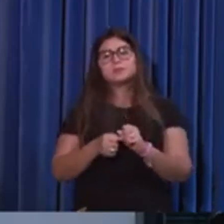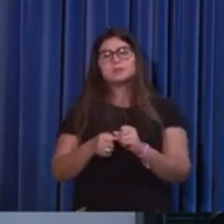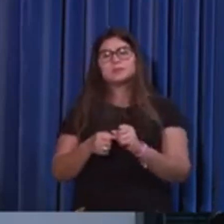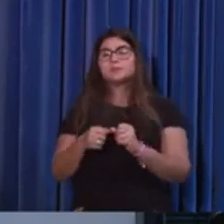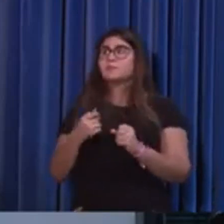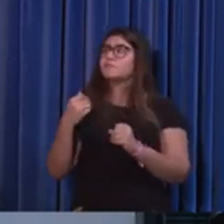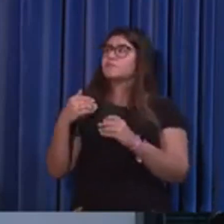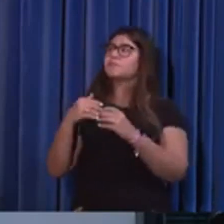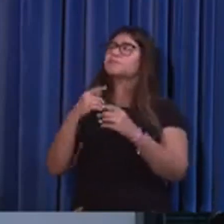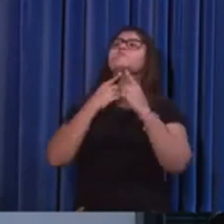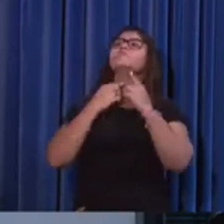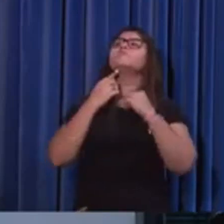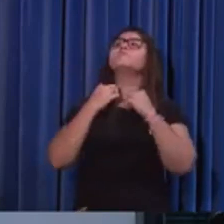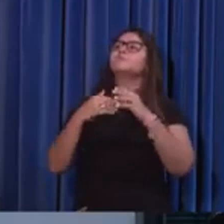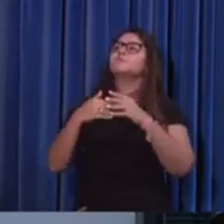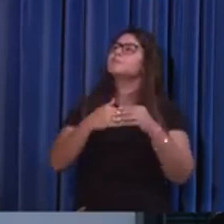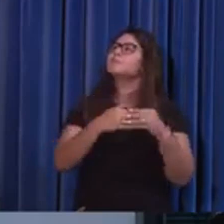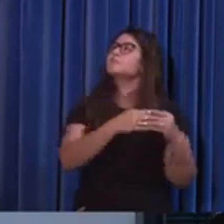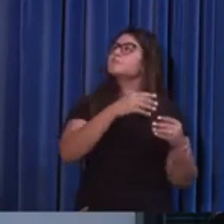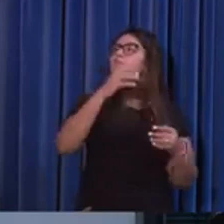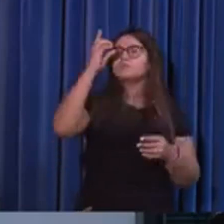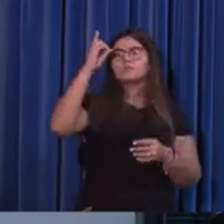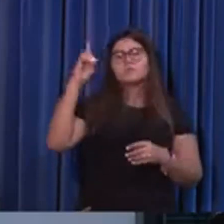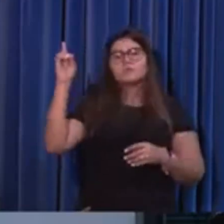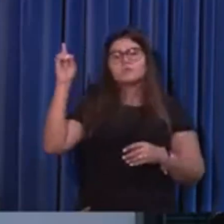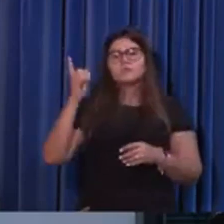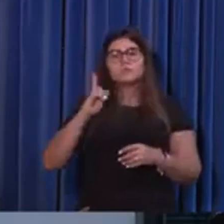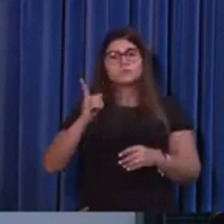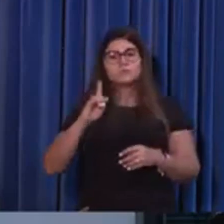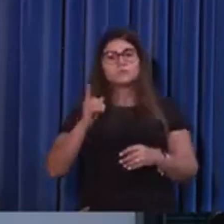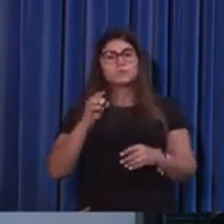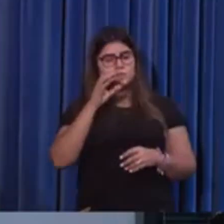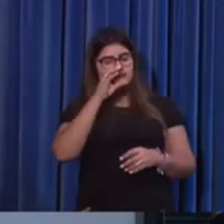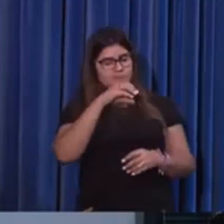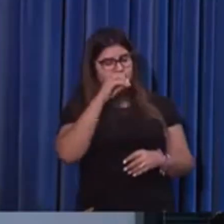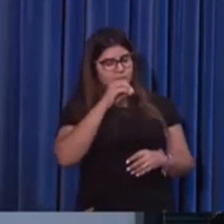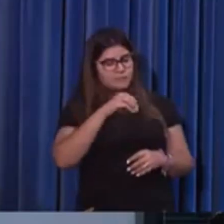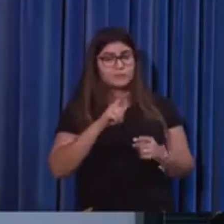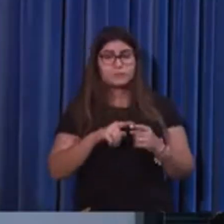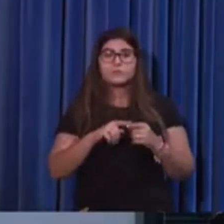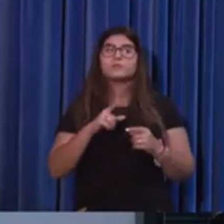de Deus e não sejamos negligentes, porque haverá um juízo,